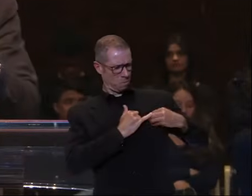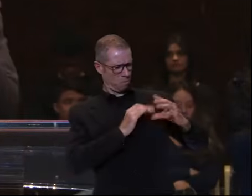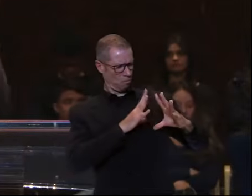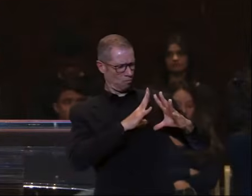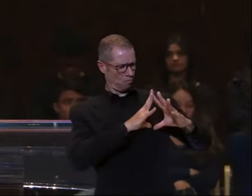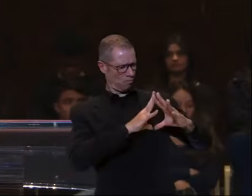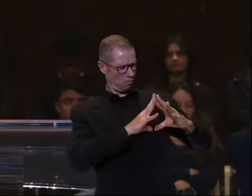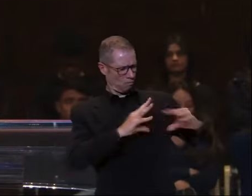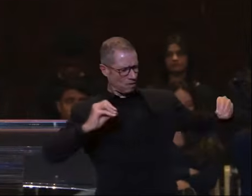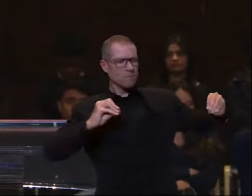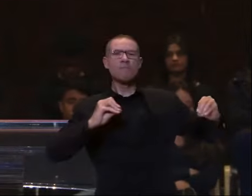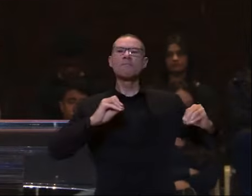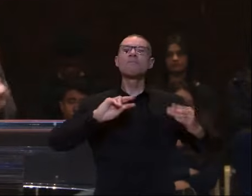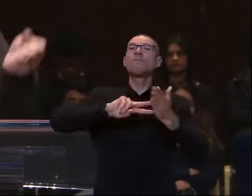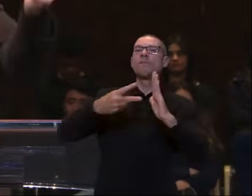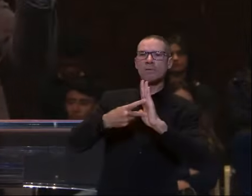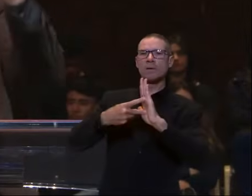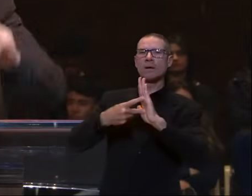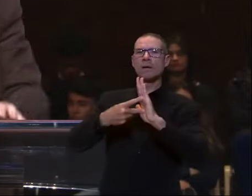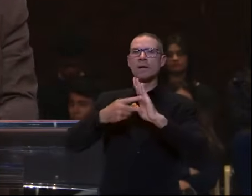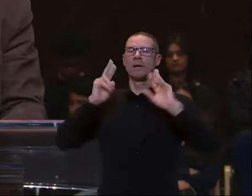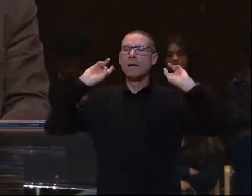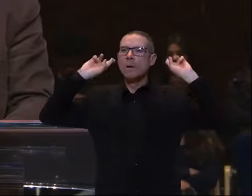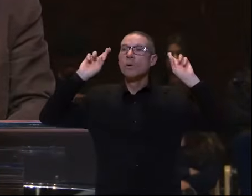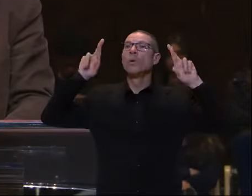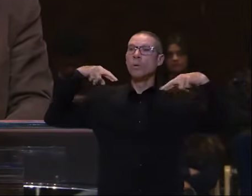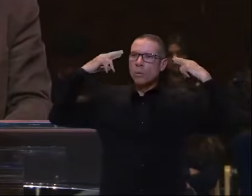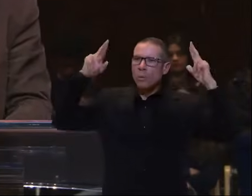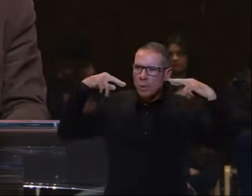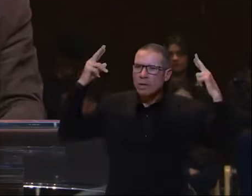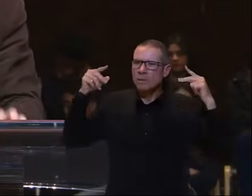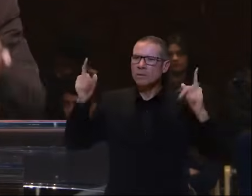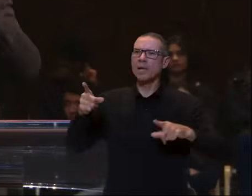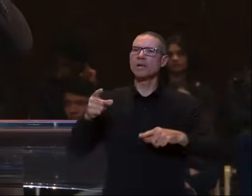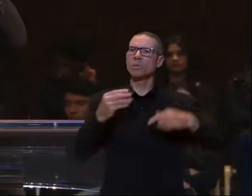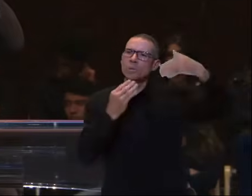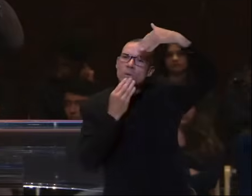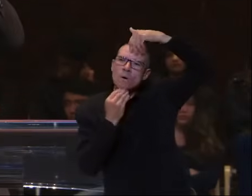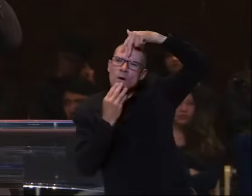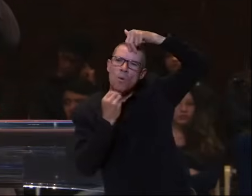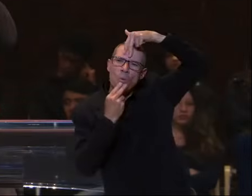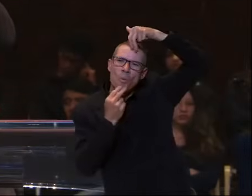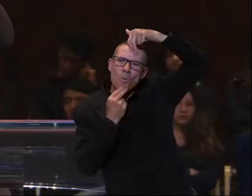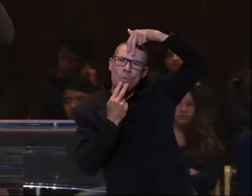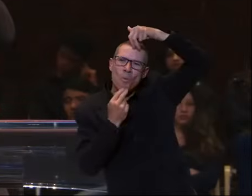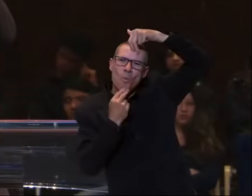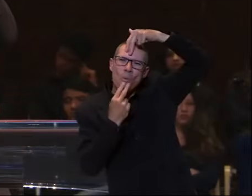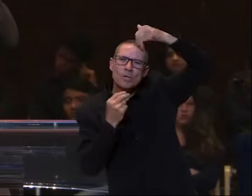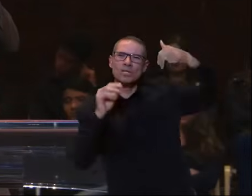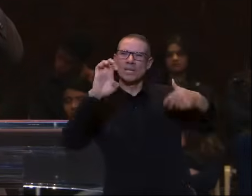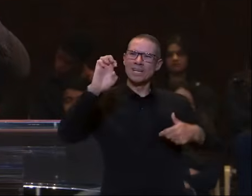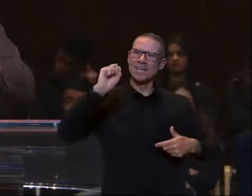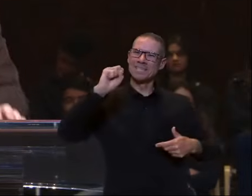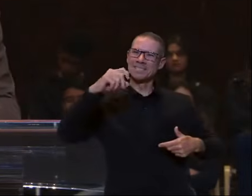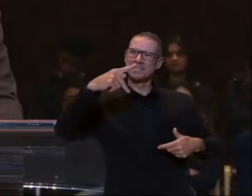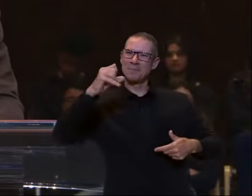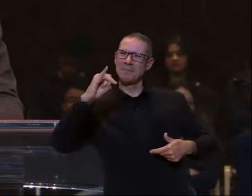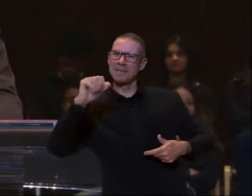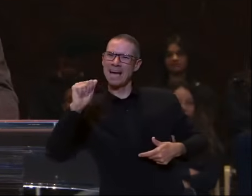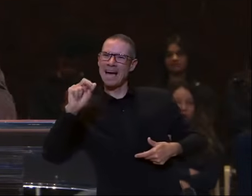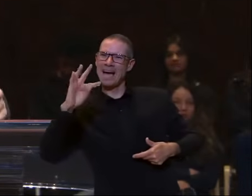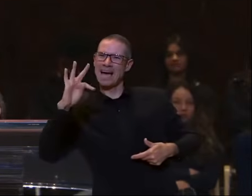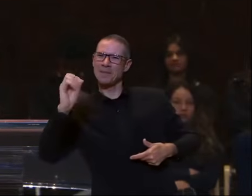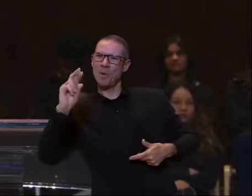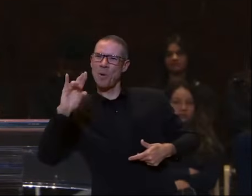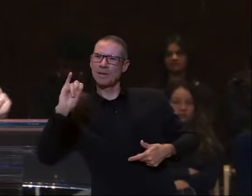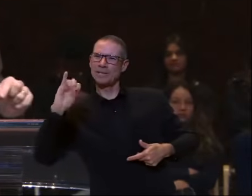E a ideia aqui é o bode expiatório. Quem já leu na Bíblia essa figura do bode expiatório? Você lembra o que era?